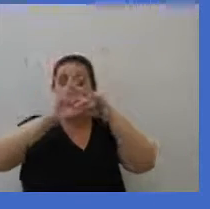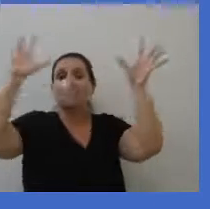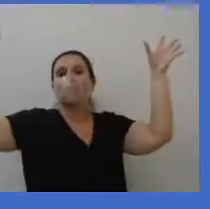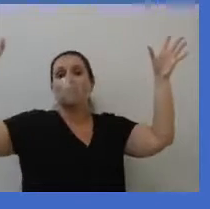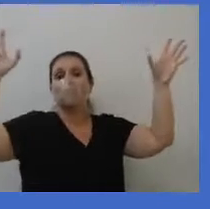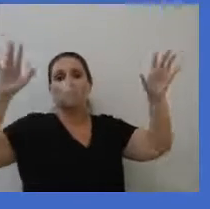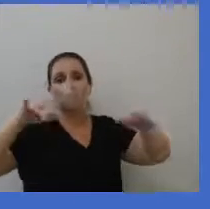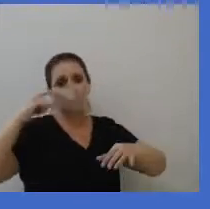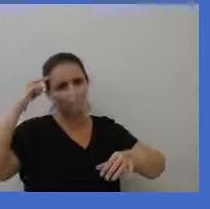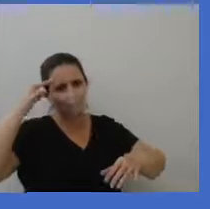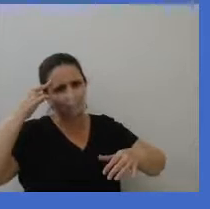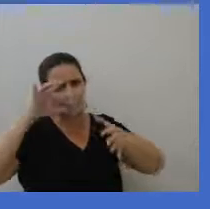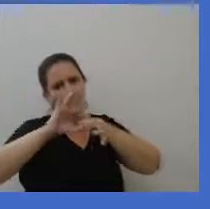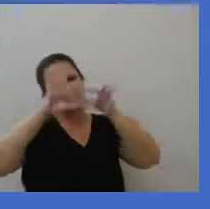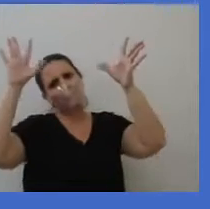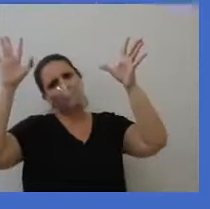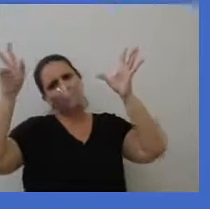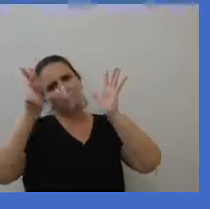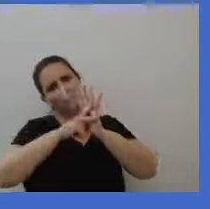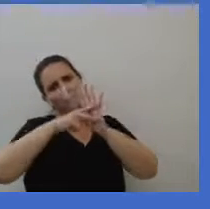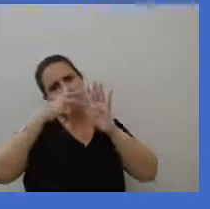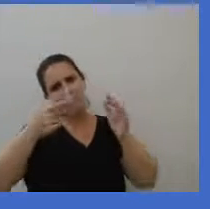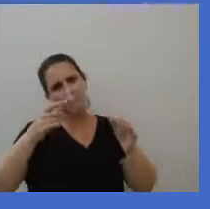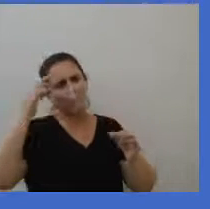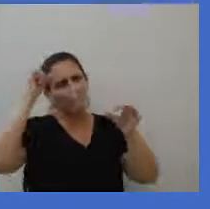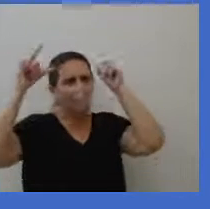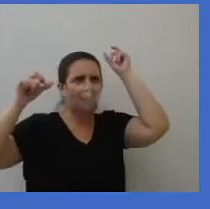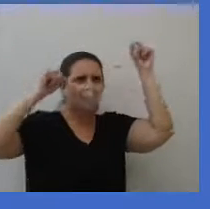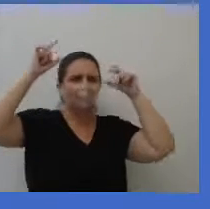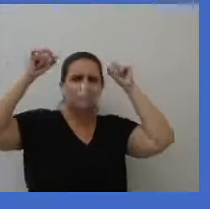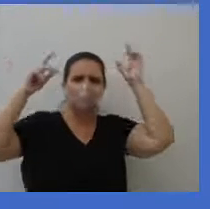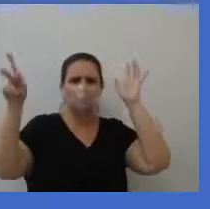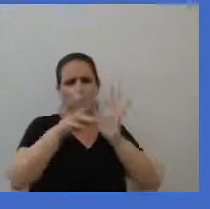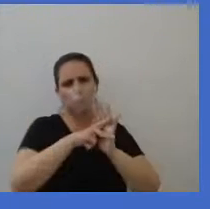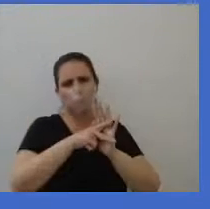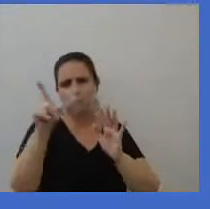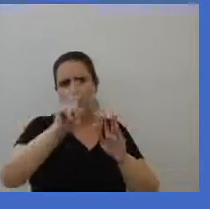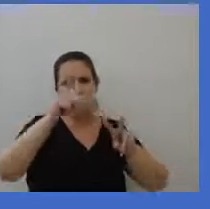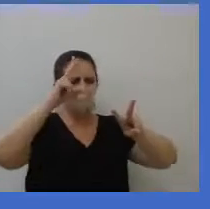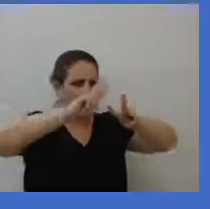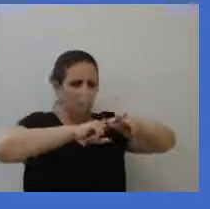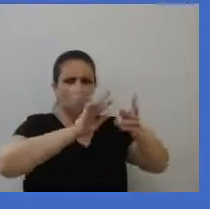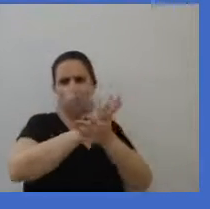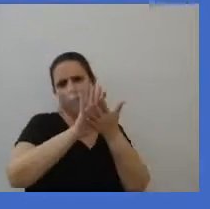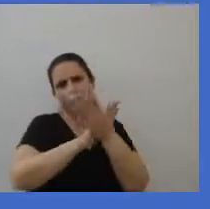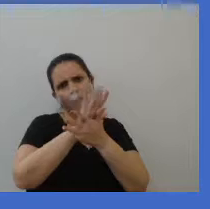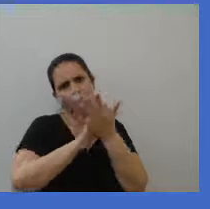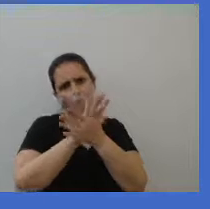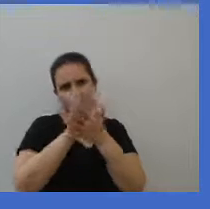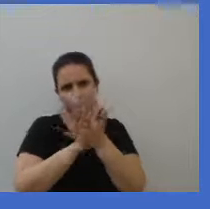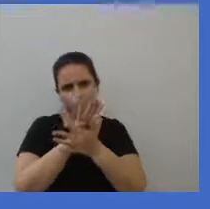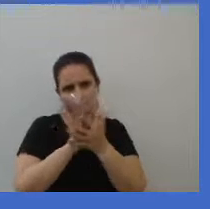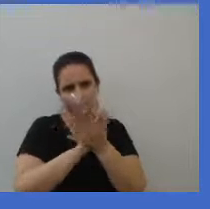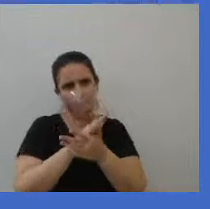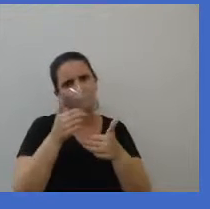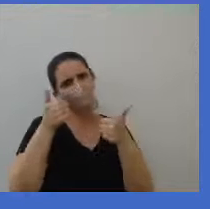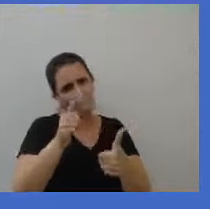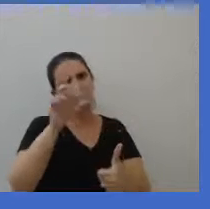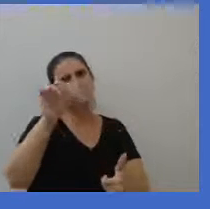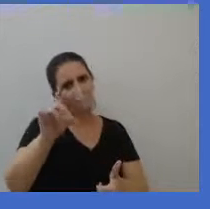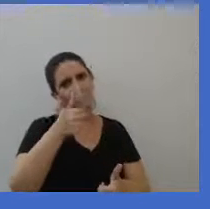exemplos. Bom dia. Esse bom dia, é claro que é um texto verbal. E o que não contém palavras? Eu coloquei